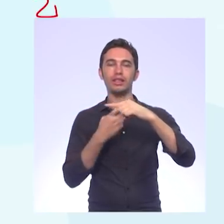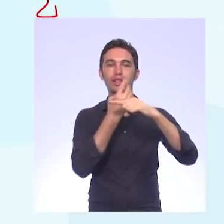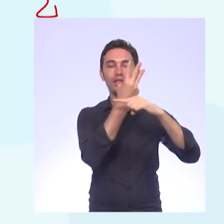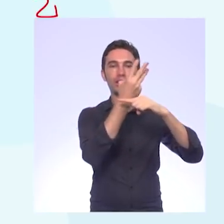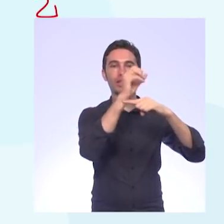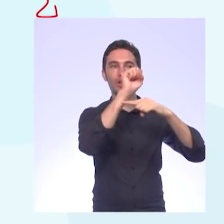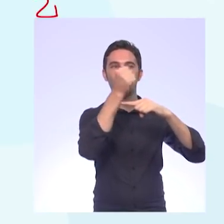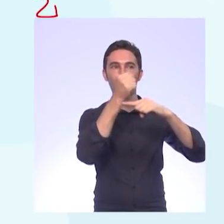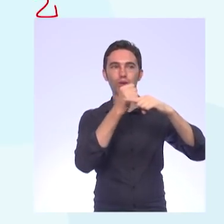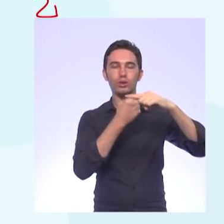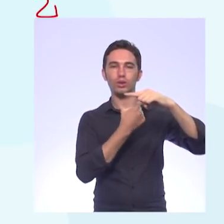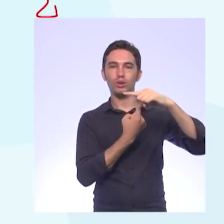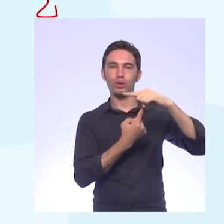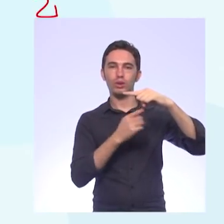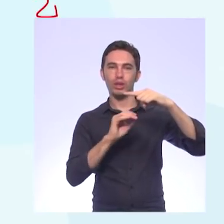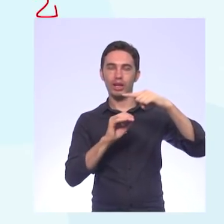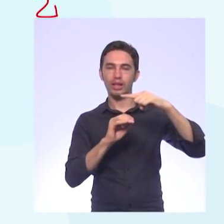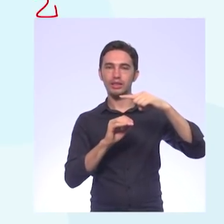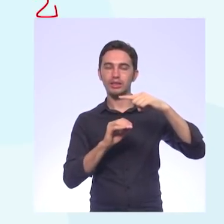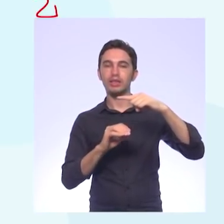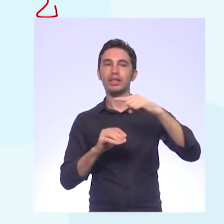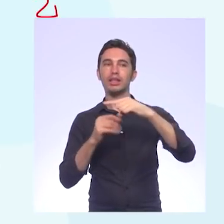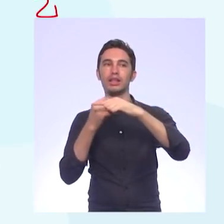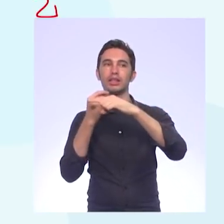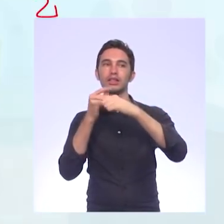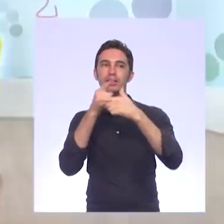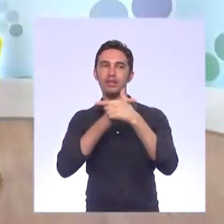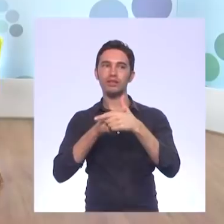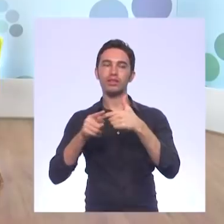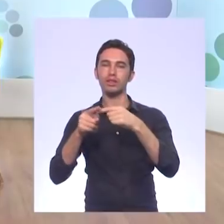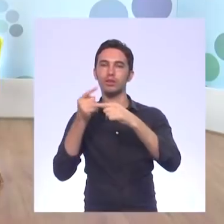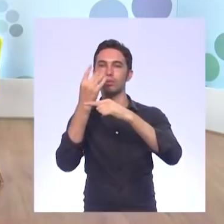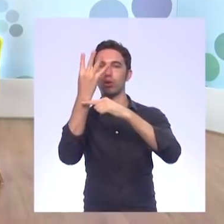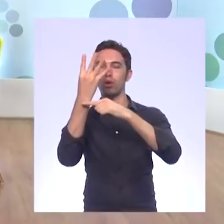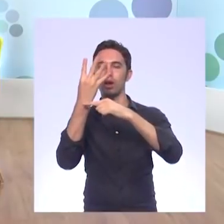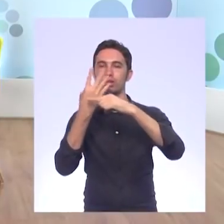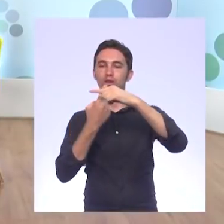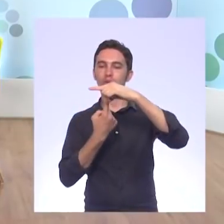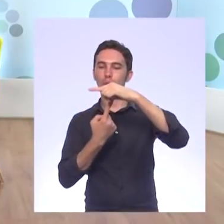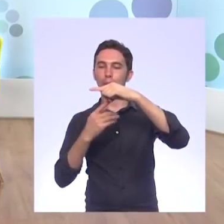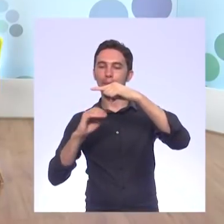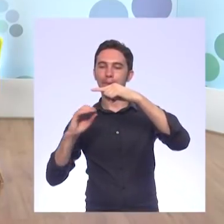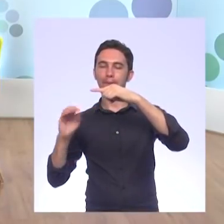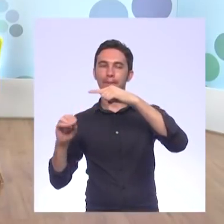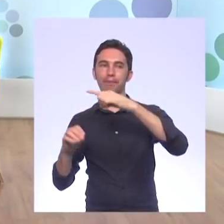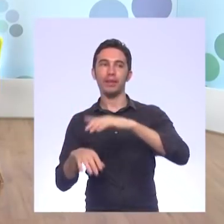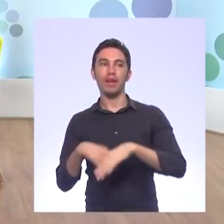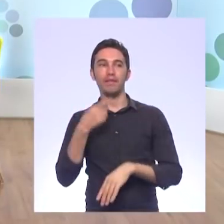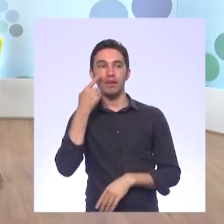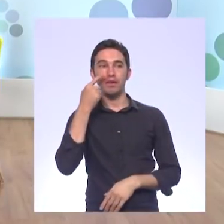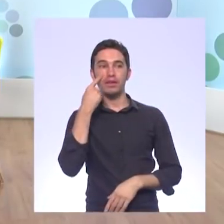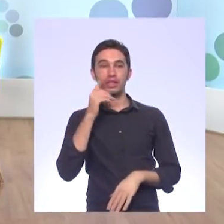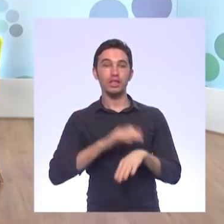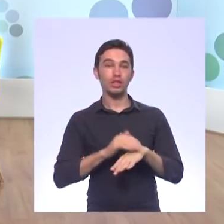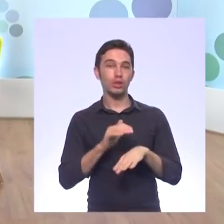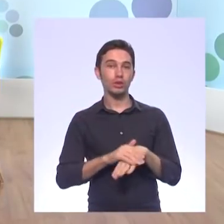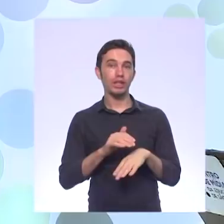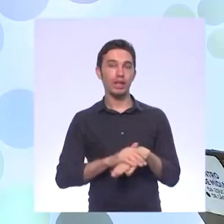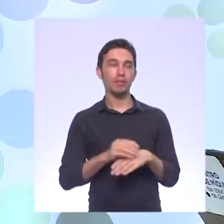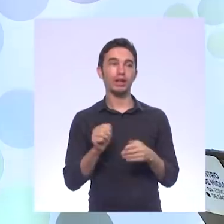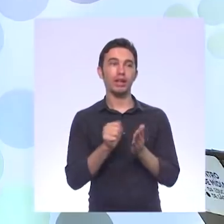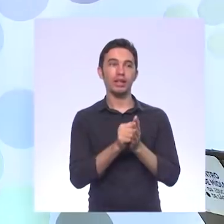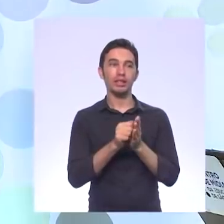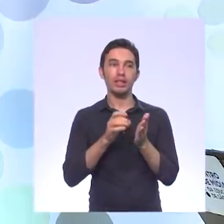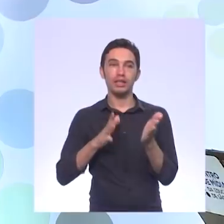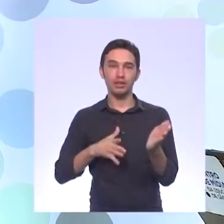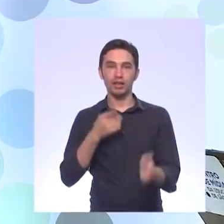inverte E aí fica mais fácil de dizer de dividir Tá certo então vamos ver agora se a gente consegue aplicar isso nesse problema